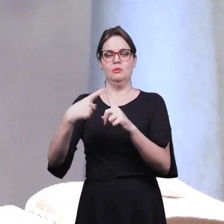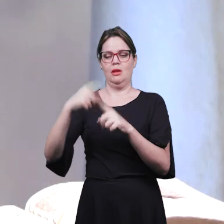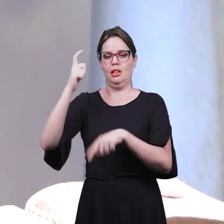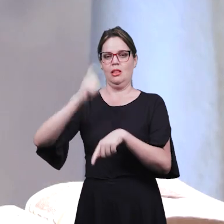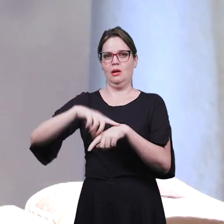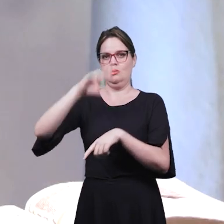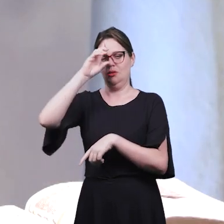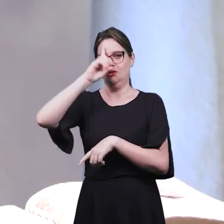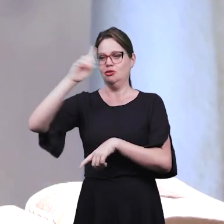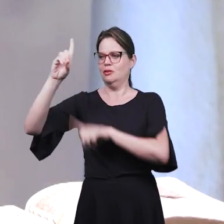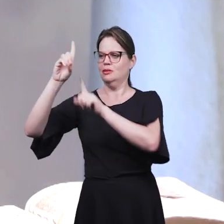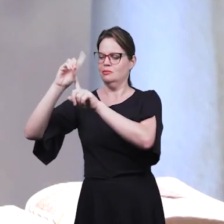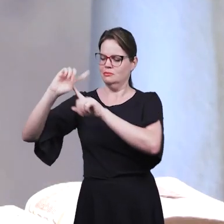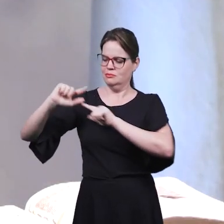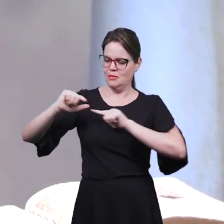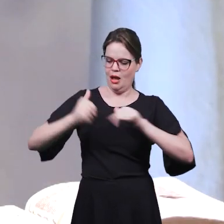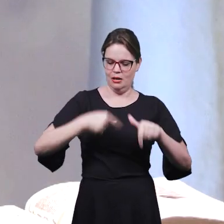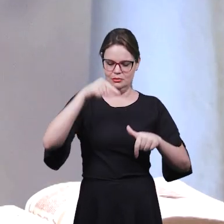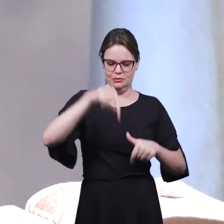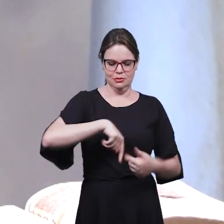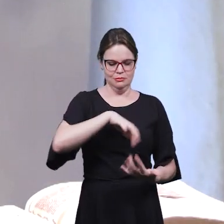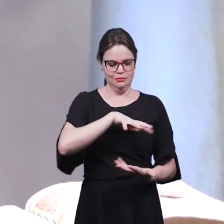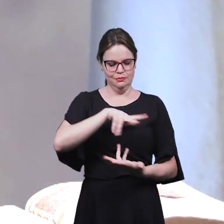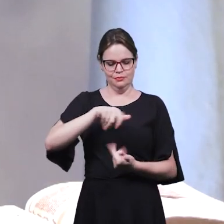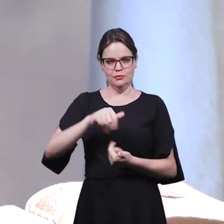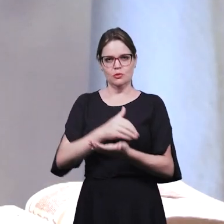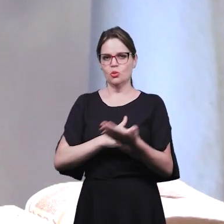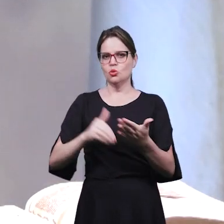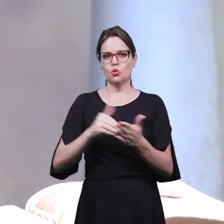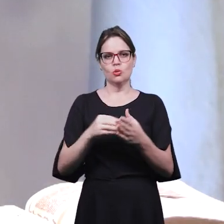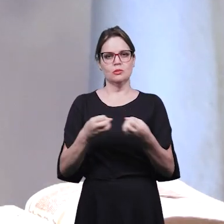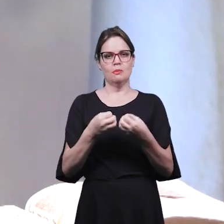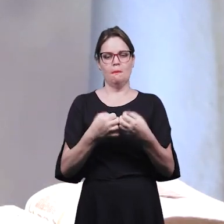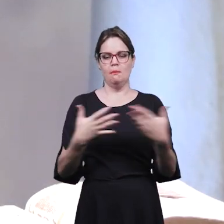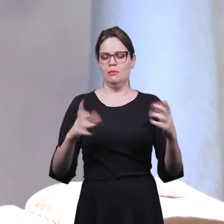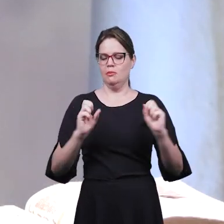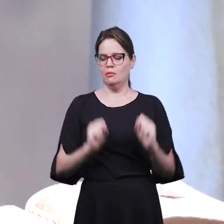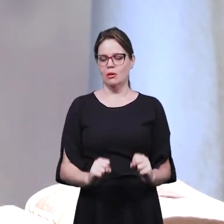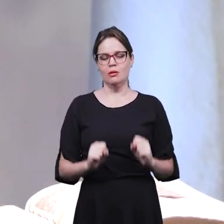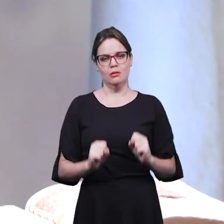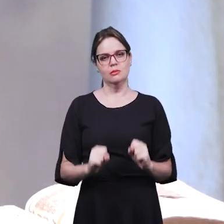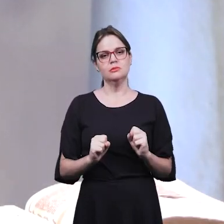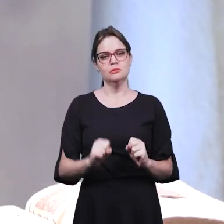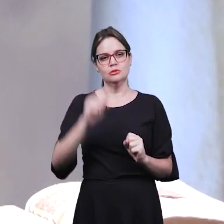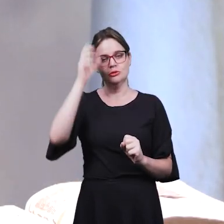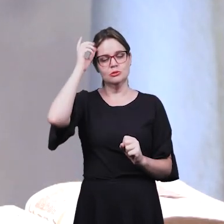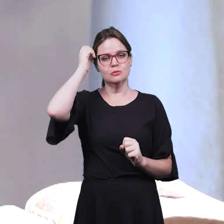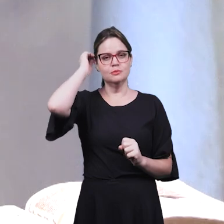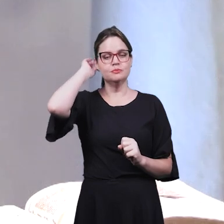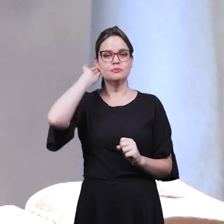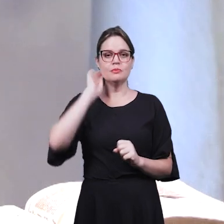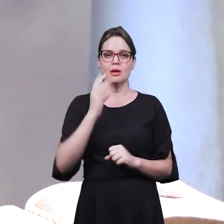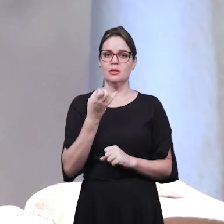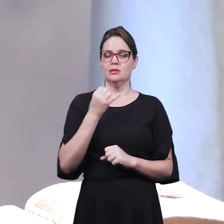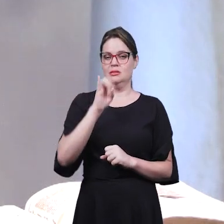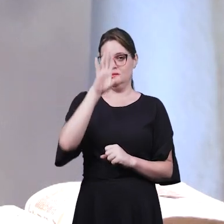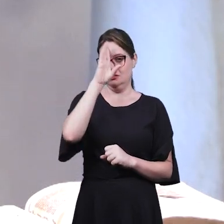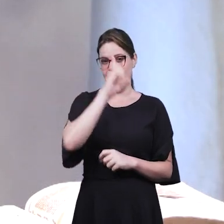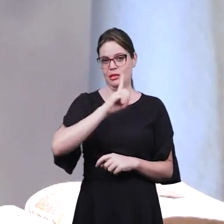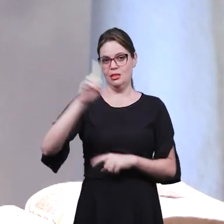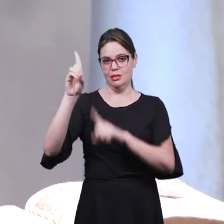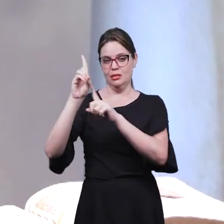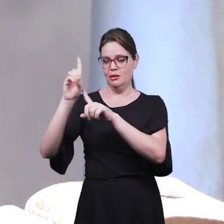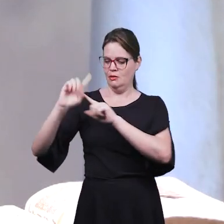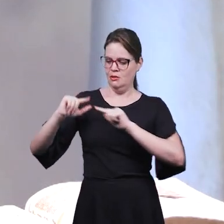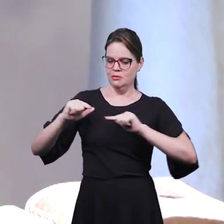criadora, na parte temporal do homem, tudo pode acontecer. Quando Deus intervém com sua obra redentora na criadora, na vida